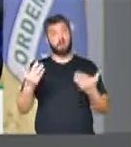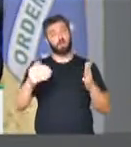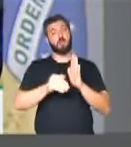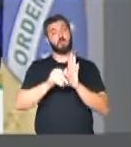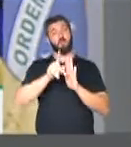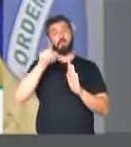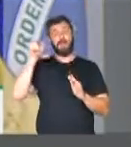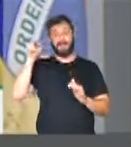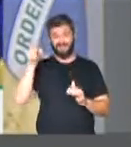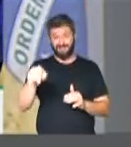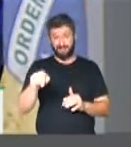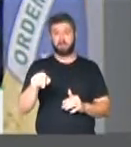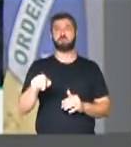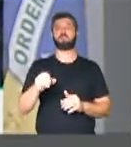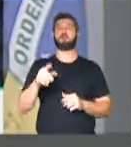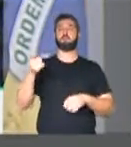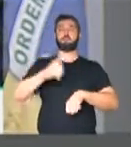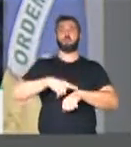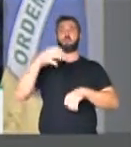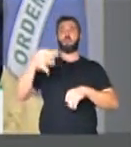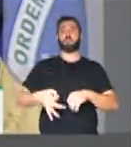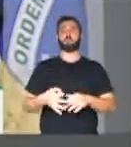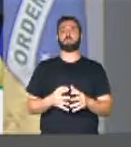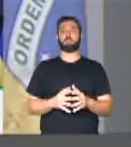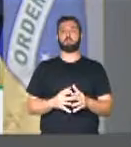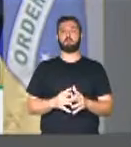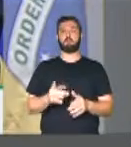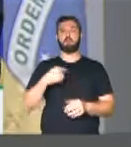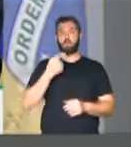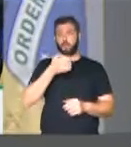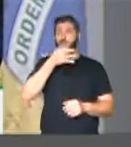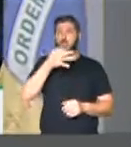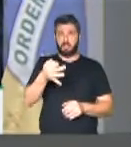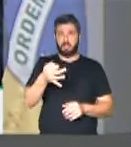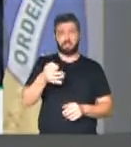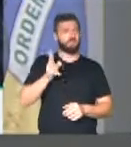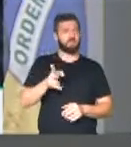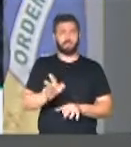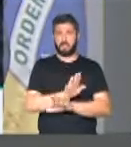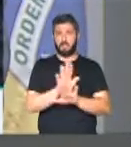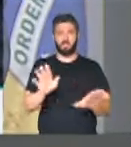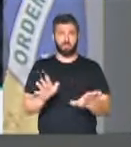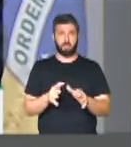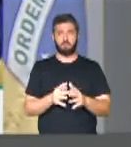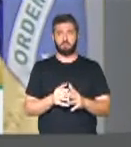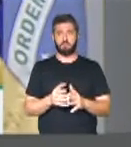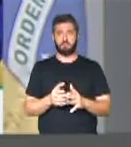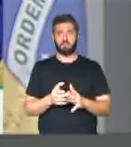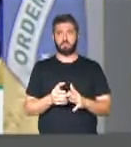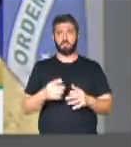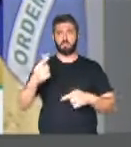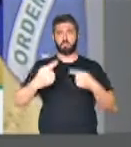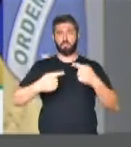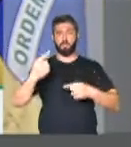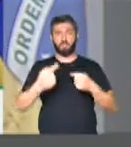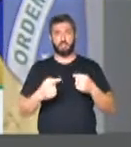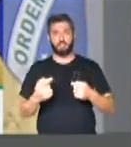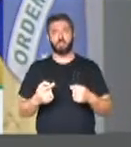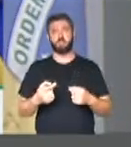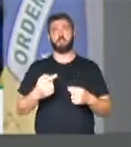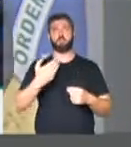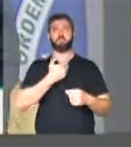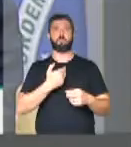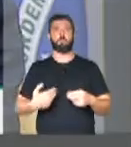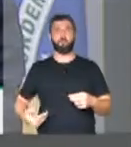esta medida provisória veio em boa hora. Nós somos críticos, sempre fomos críticos, das políticas